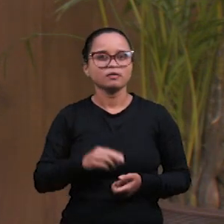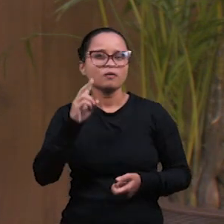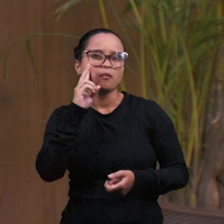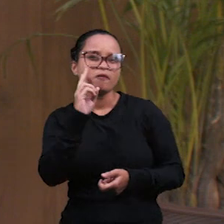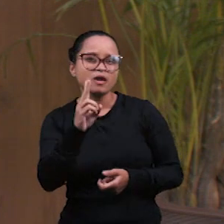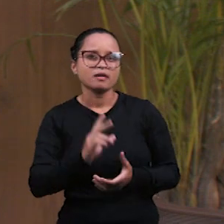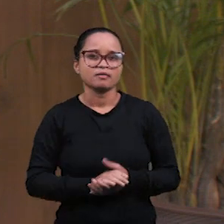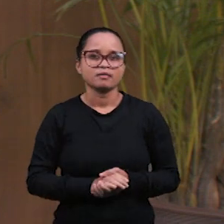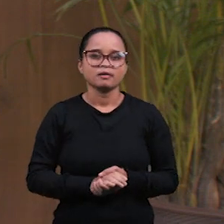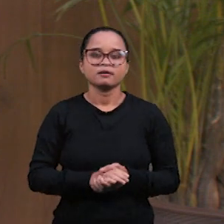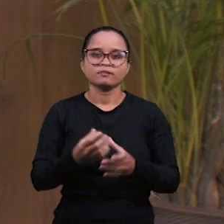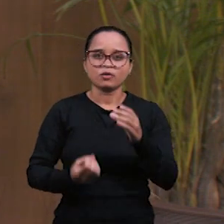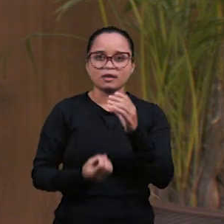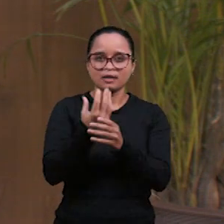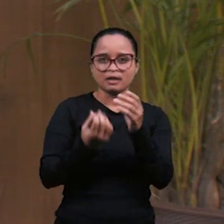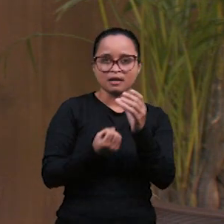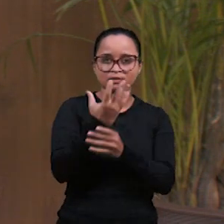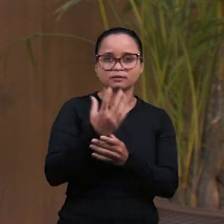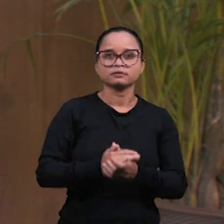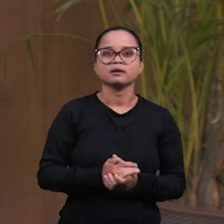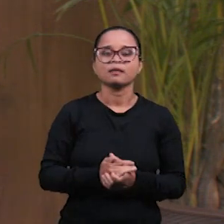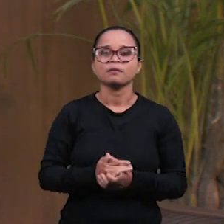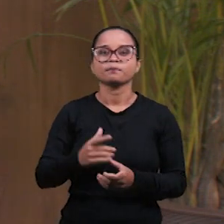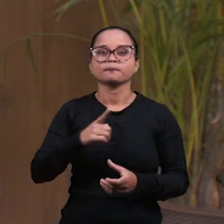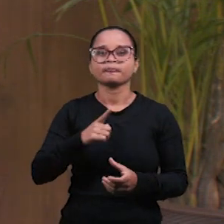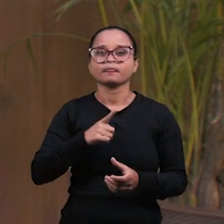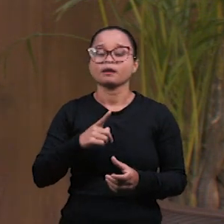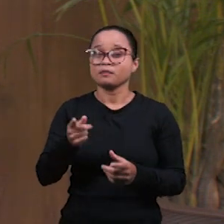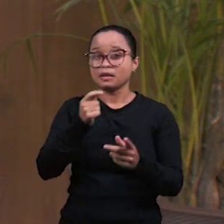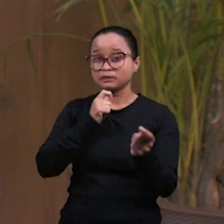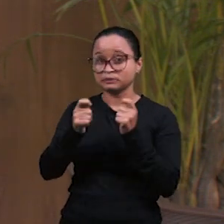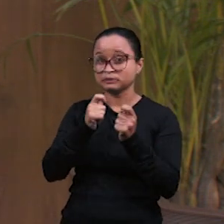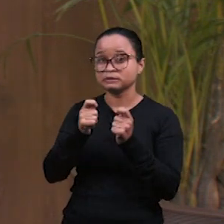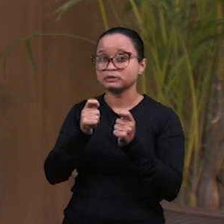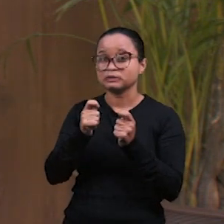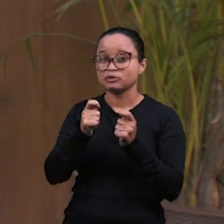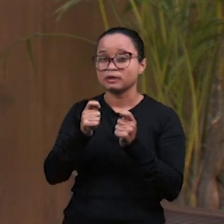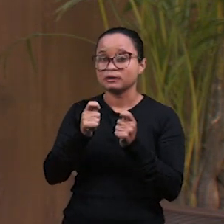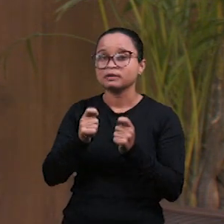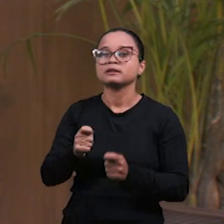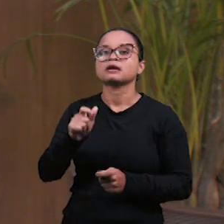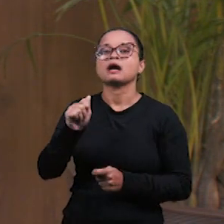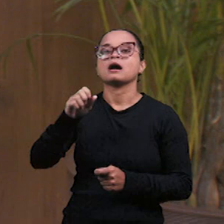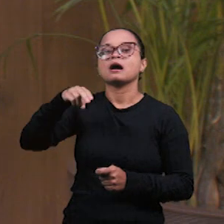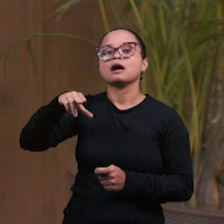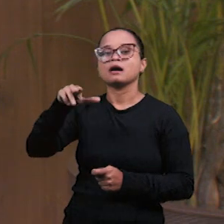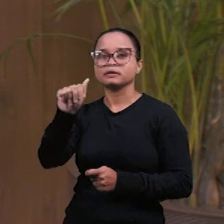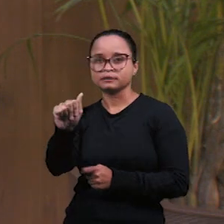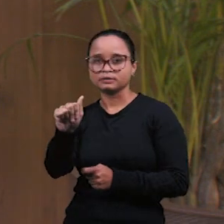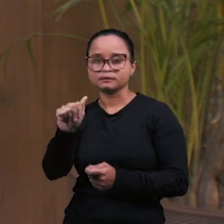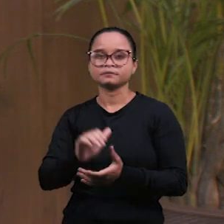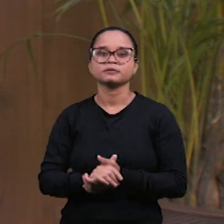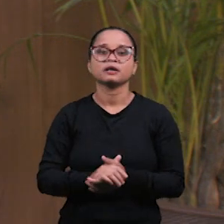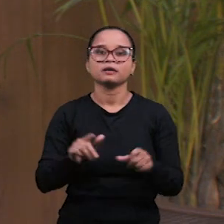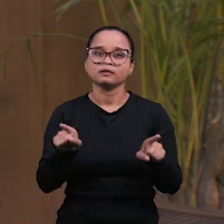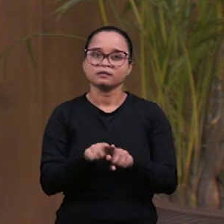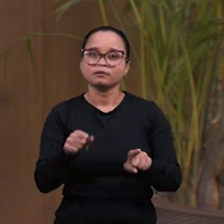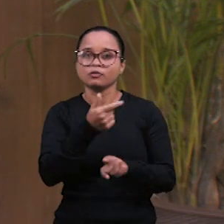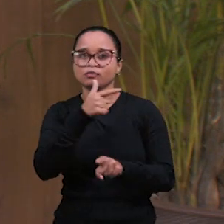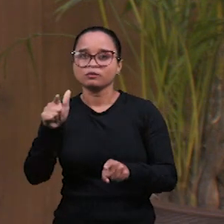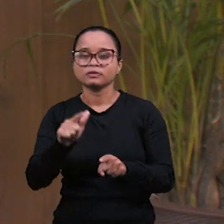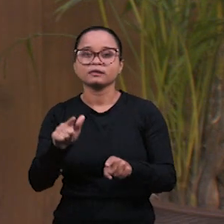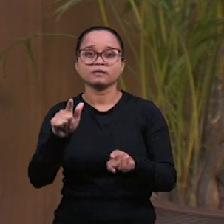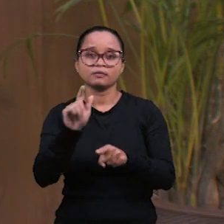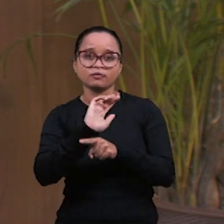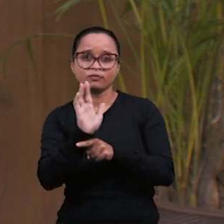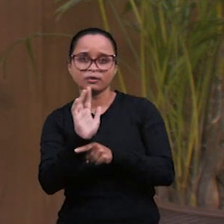que foi produzida pela nossa jornalista Ana Carolina Leão e também o produtor e videomaker,